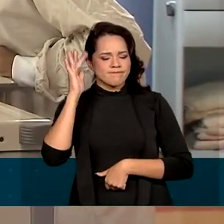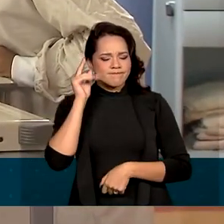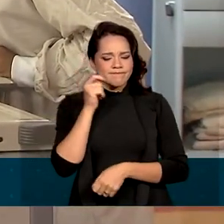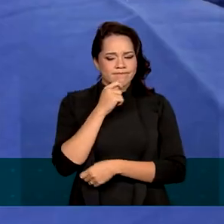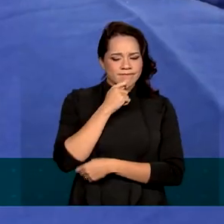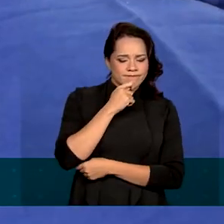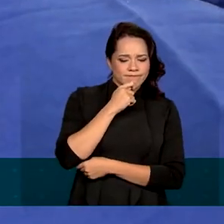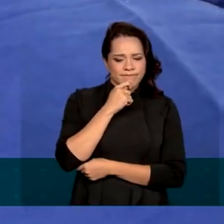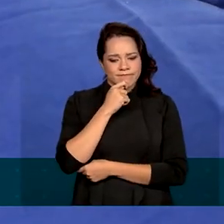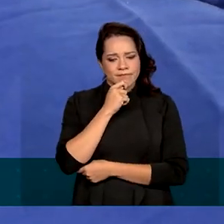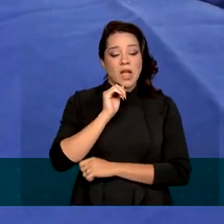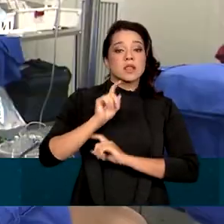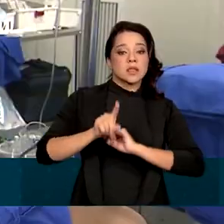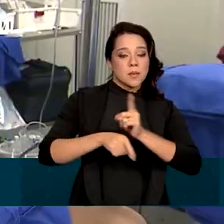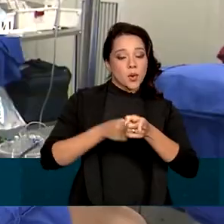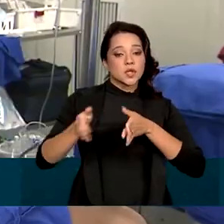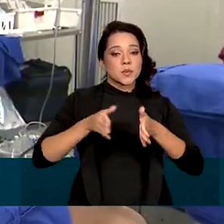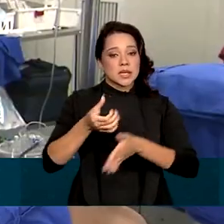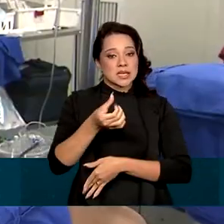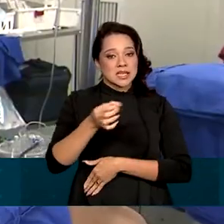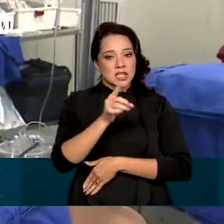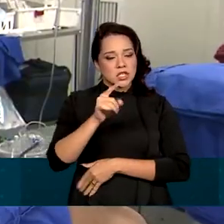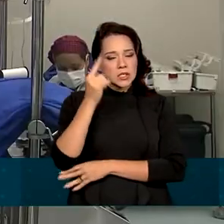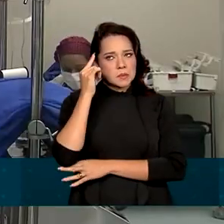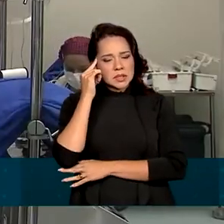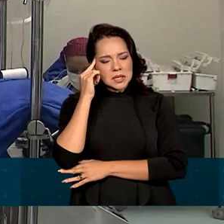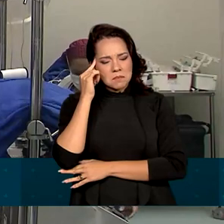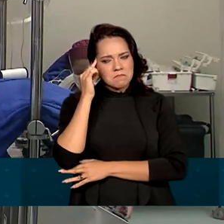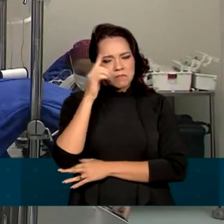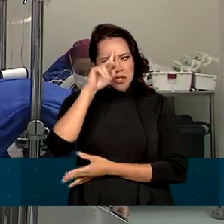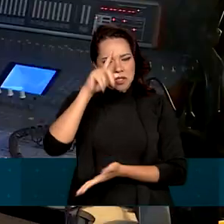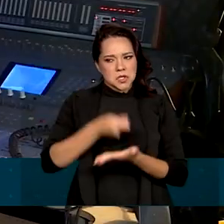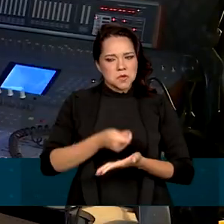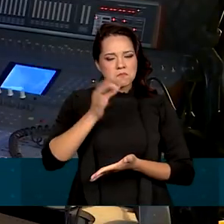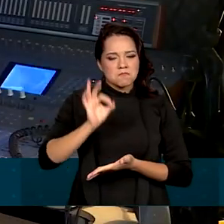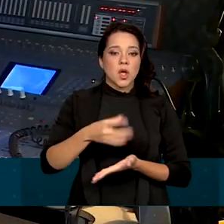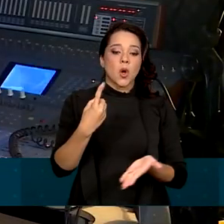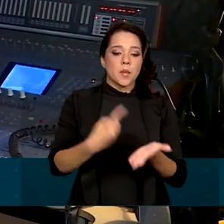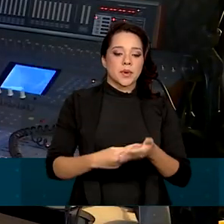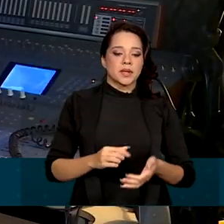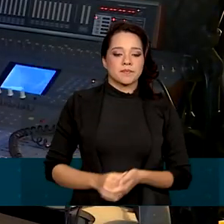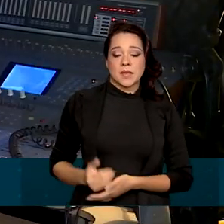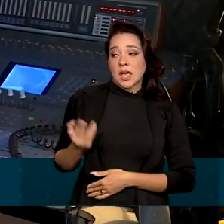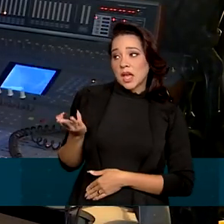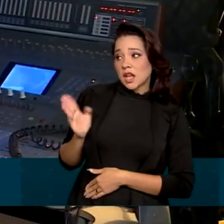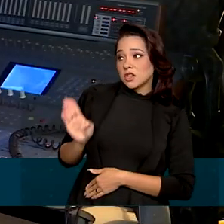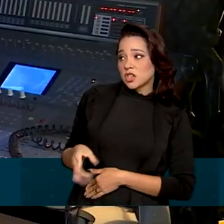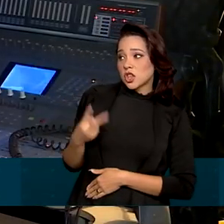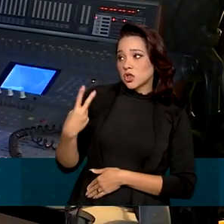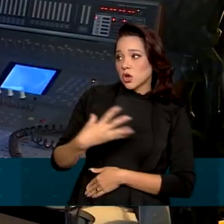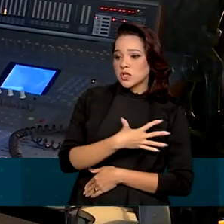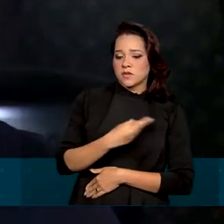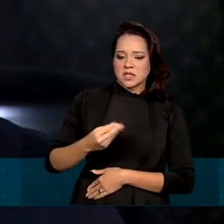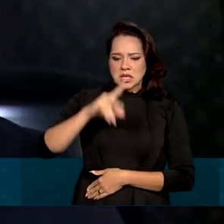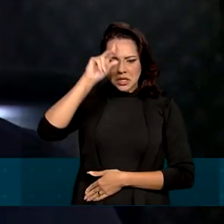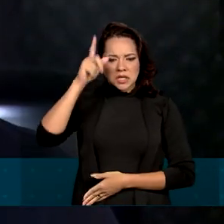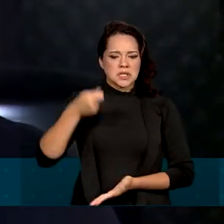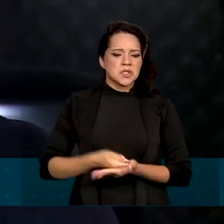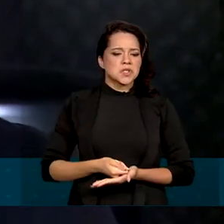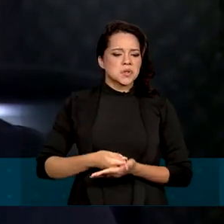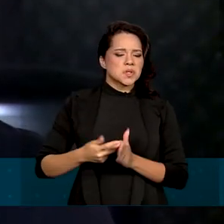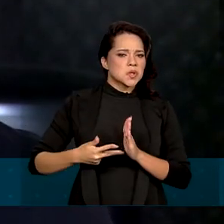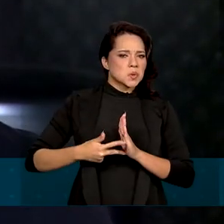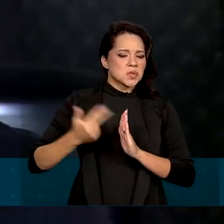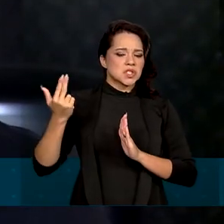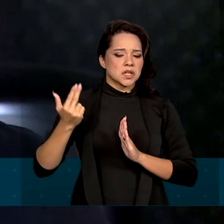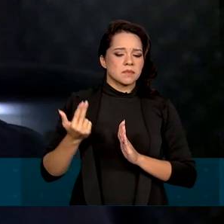procedimento só depois desse prazo a esterilização é agendada Jonatas que já tinha dois filhos decidiu fazer a cirurgia